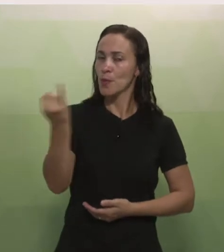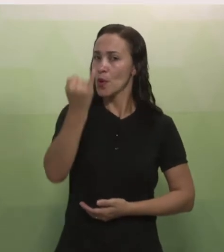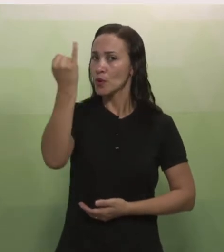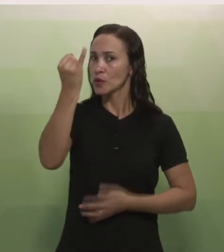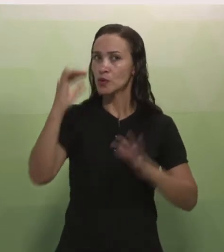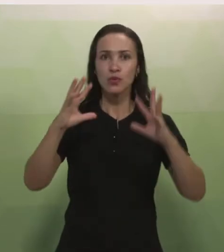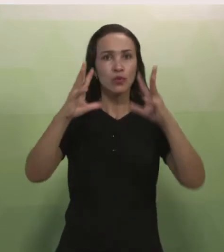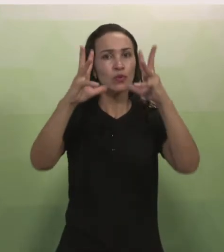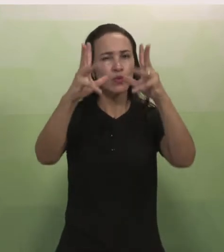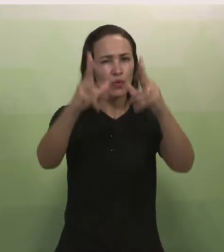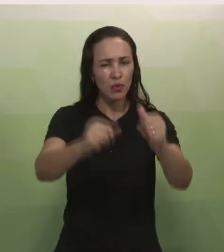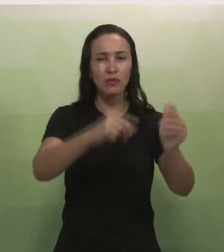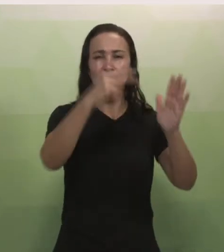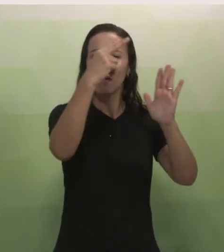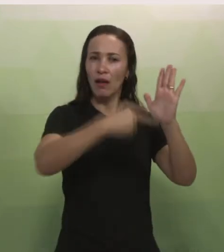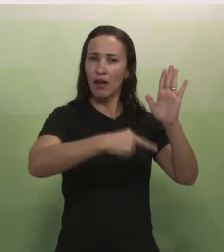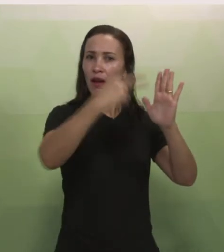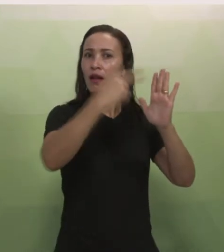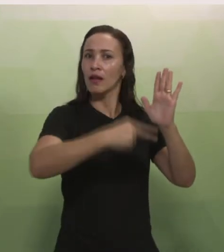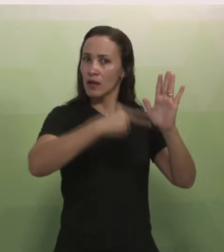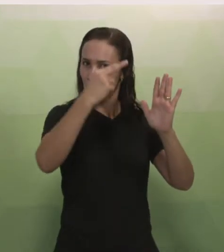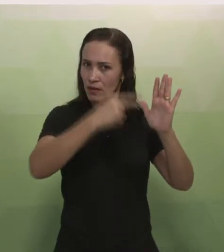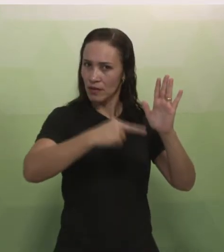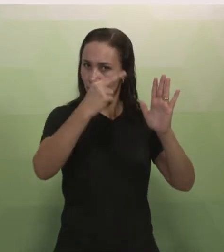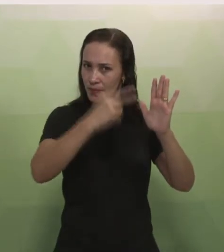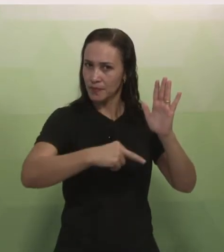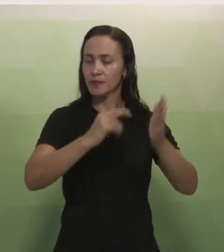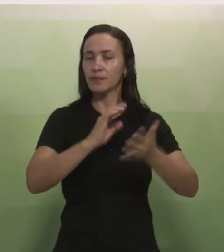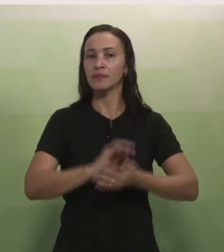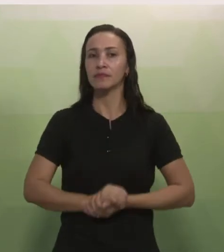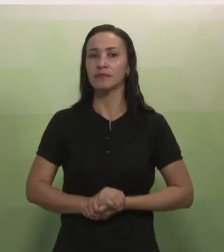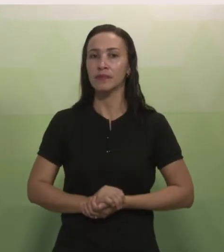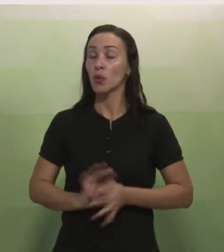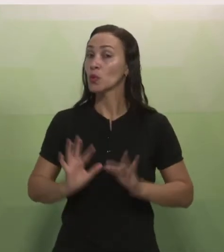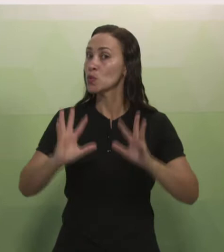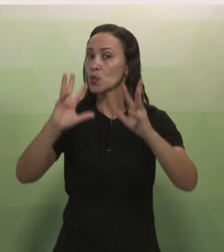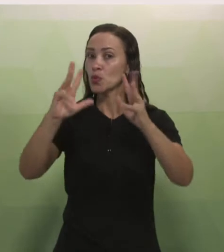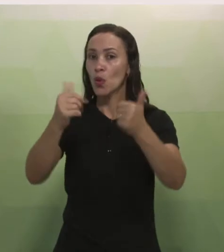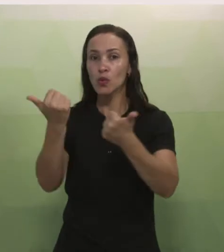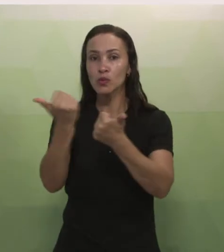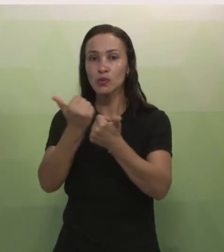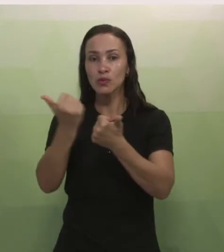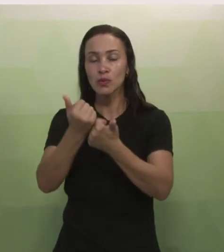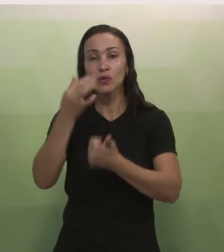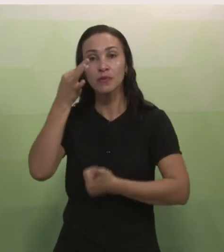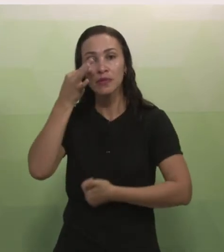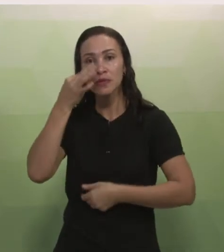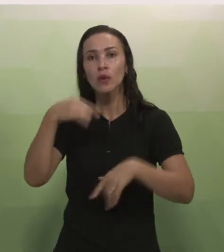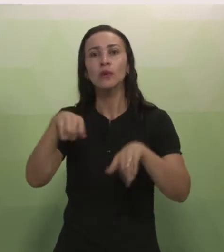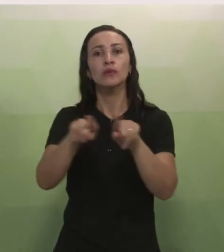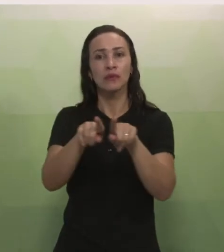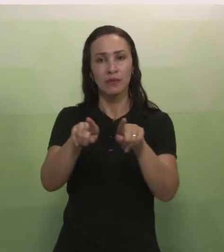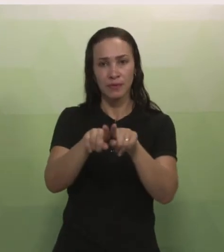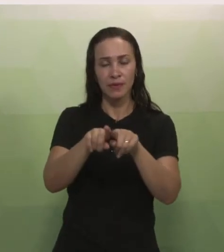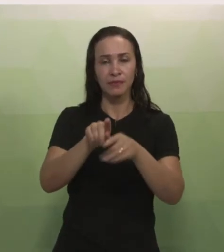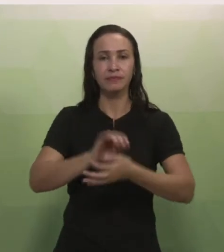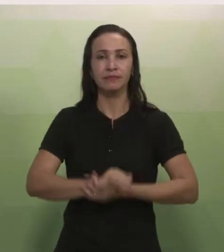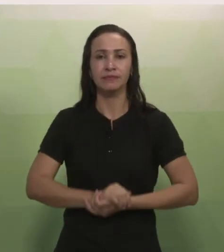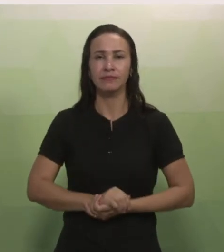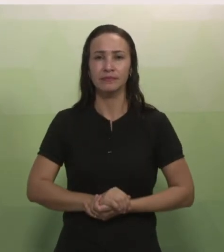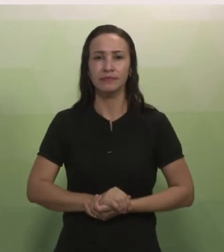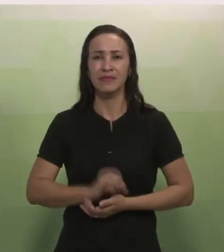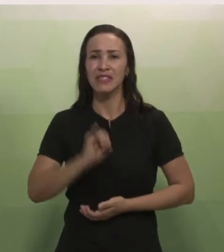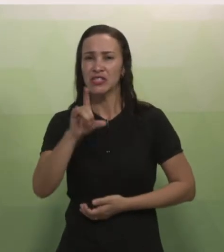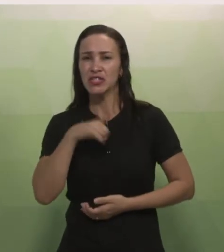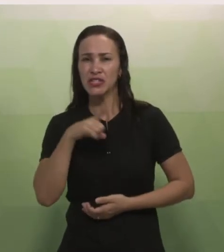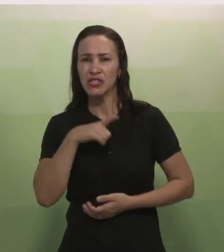a importância de todo mundo fazer a leitura, inclusive todos os tutores presenciais, para que, se